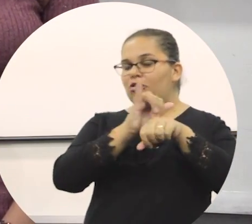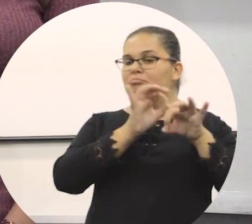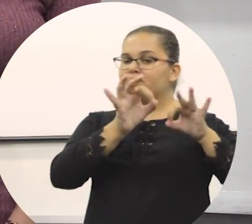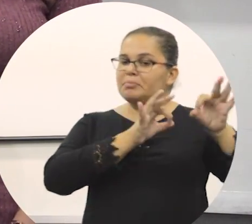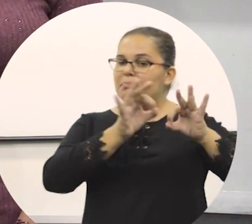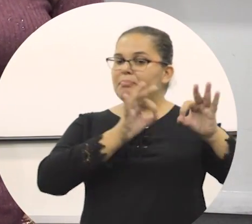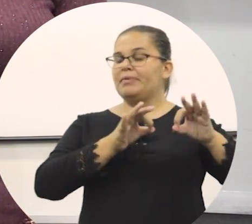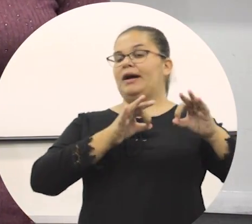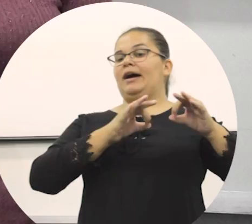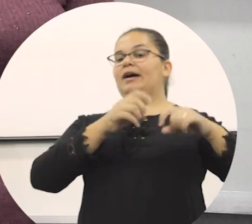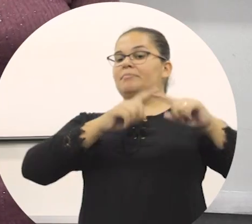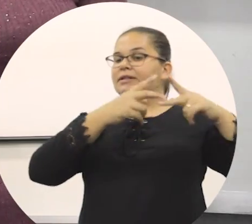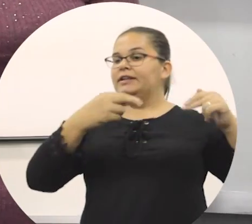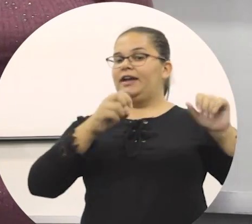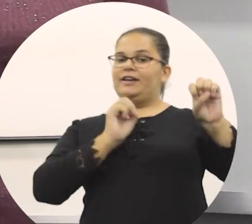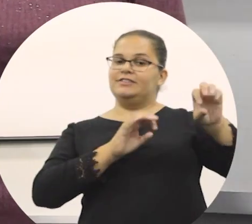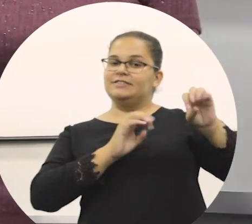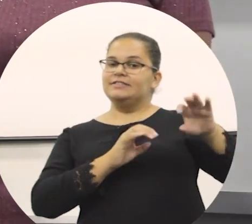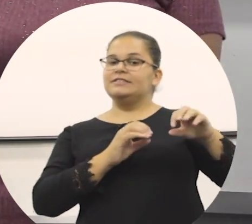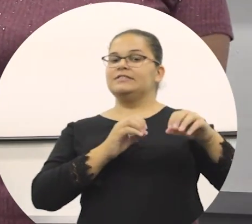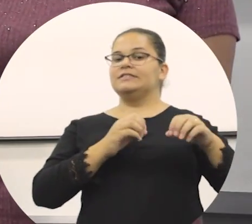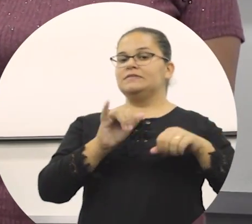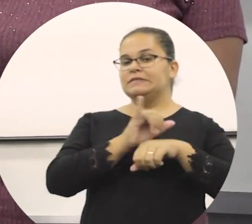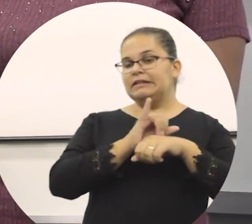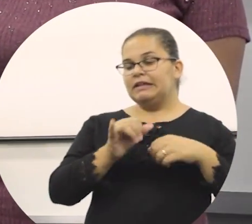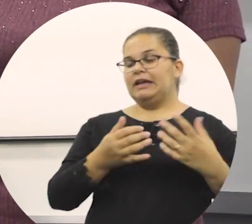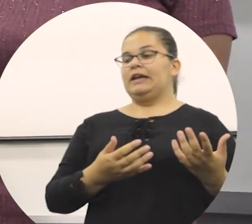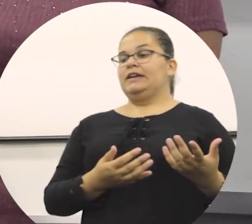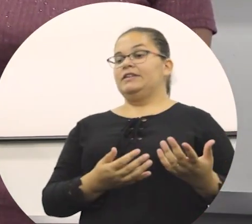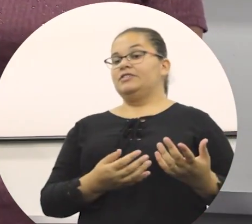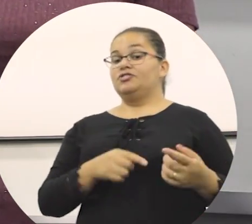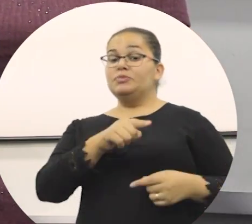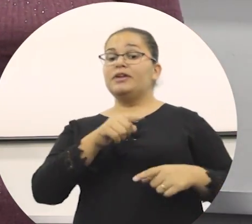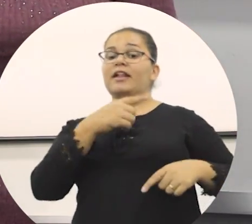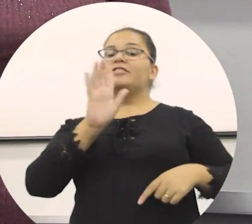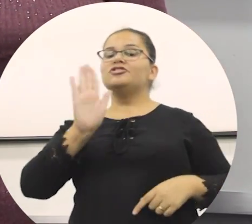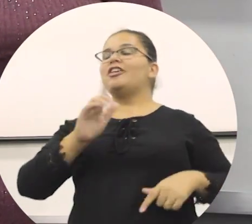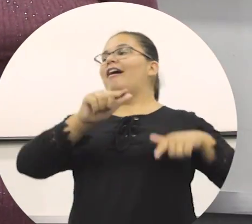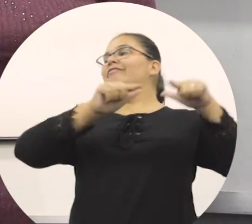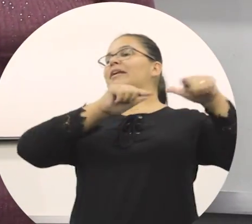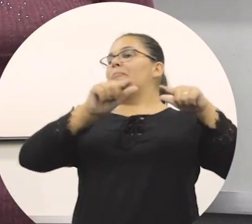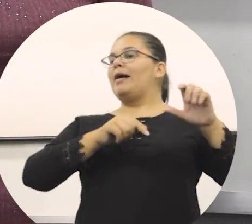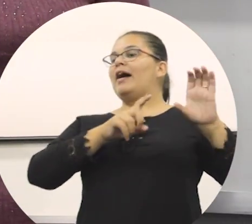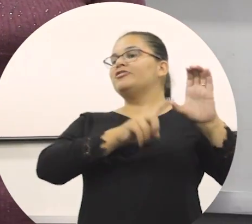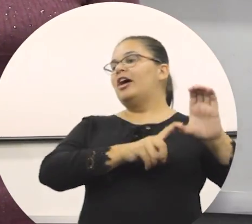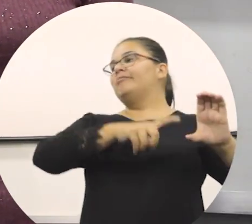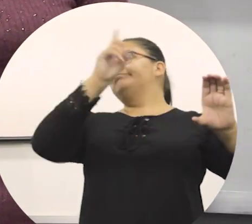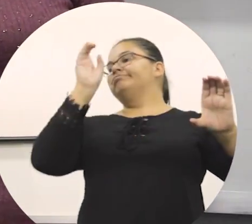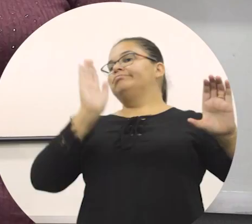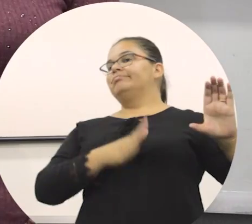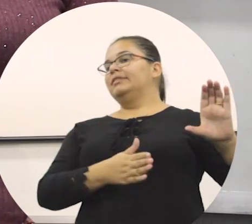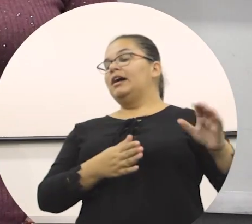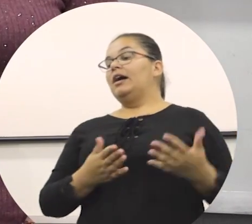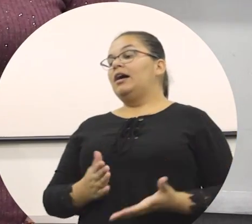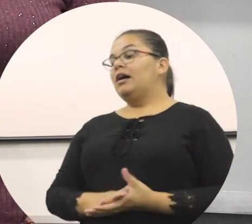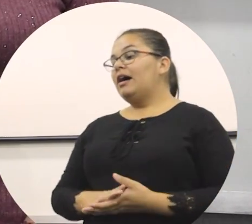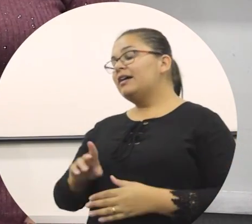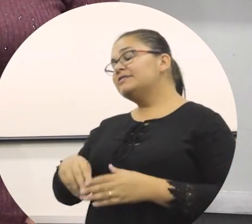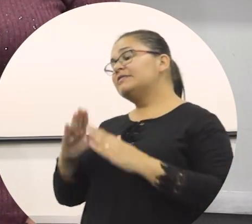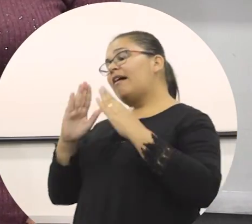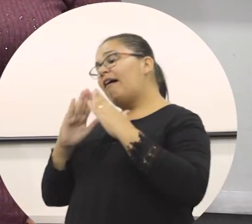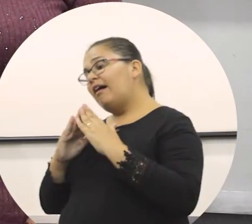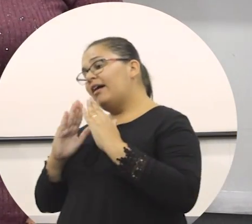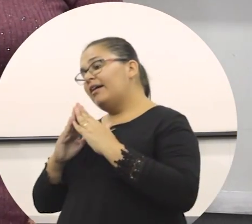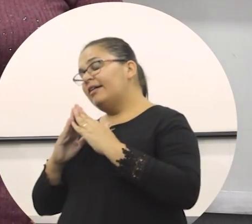em processo de alfabetização, o sujeito trabalhador, ou até num sujeito dependente, porque muitas vezes ele ficou em